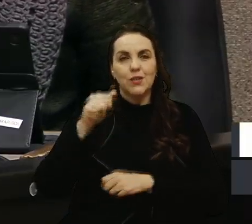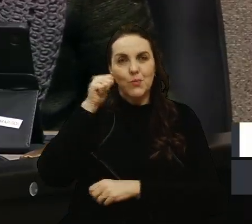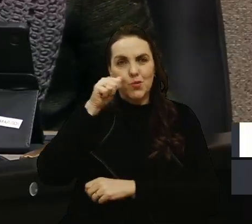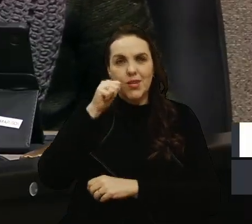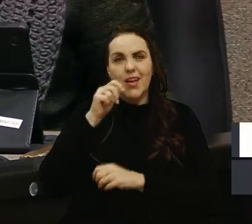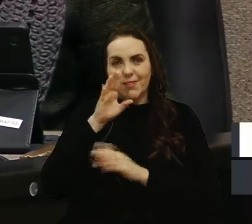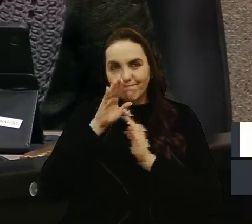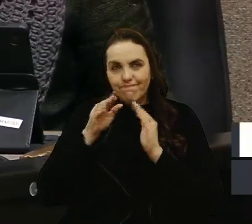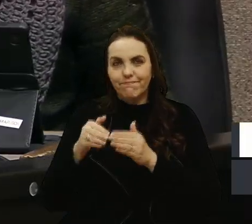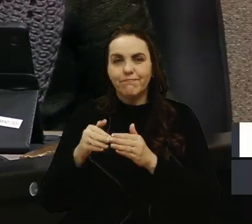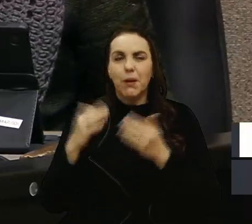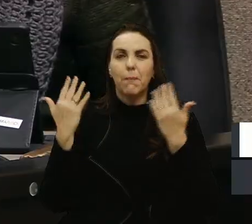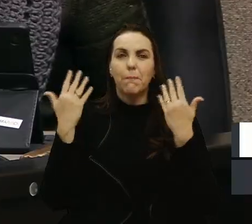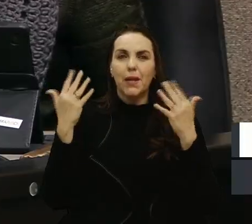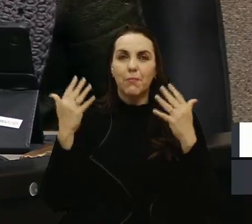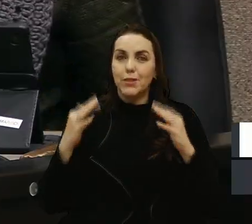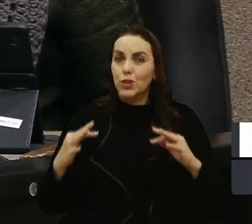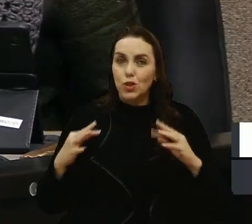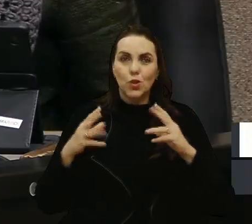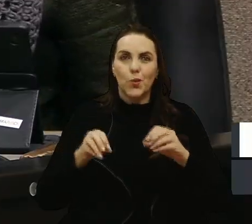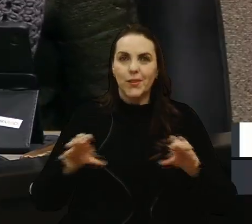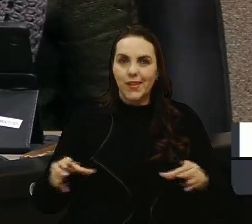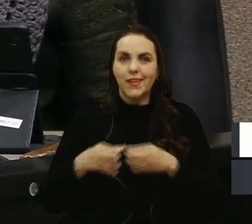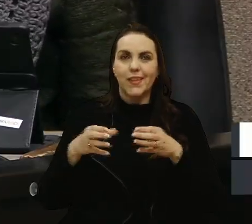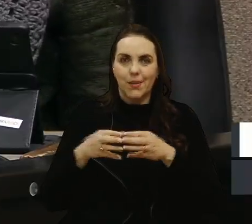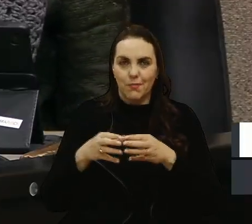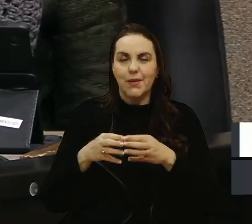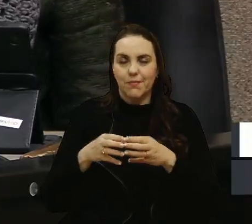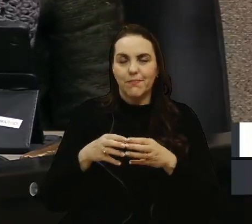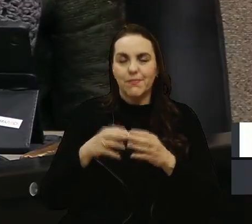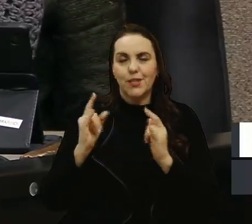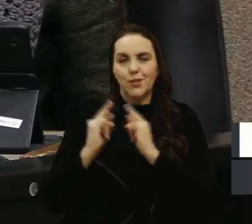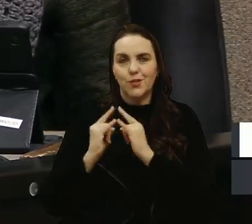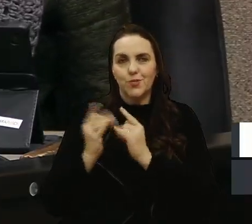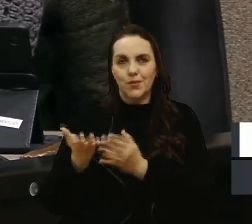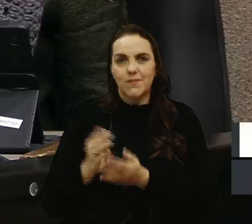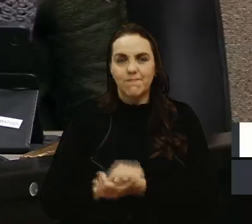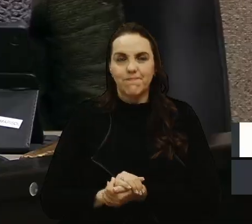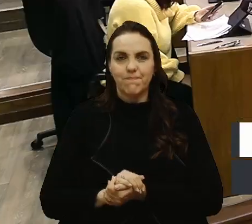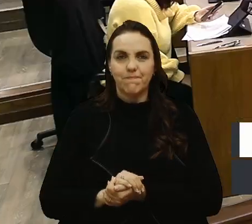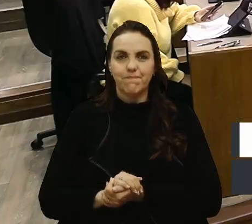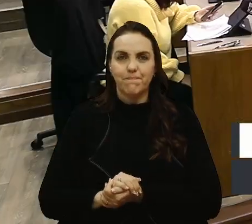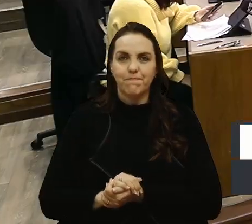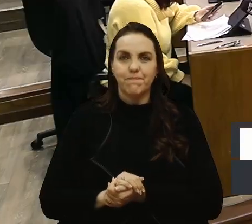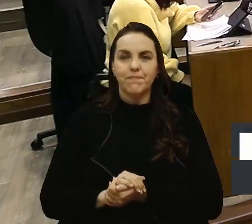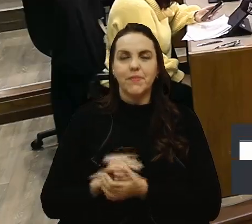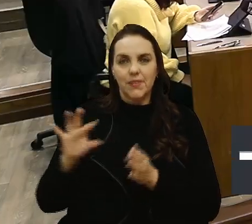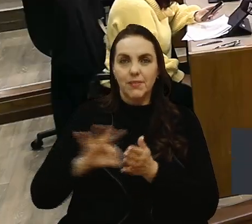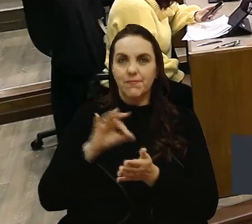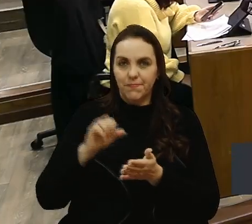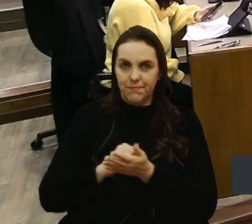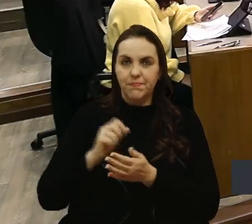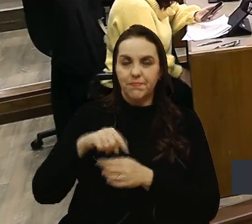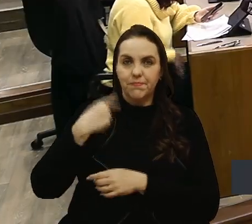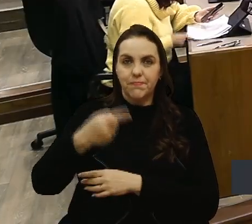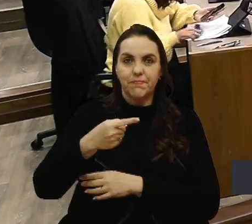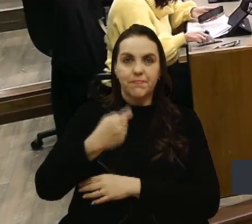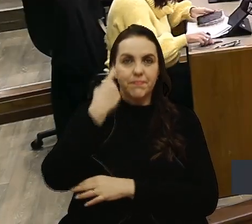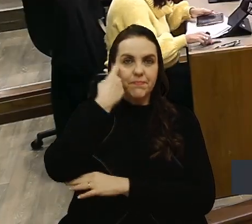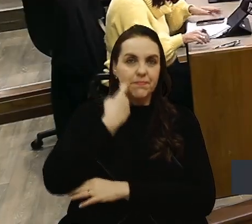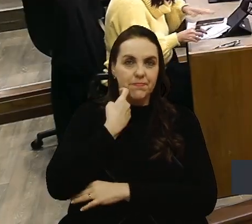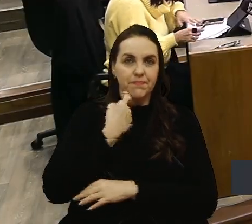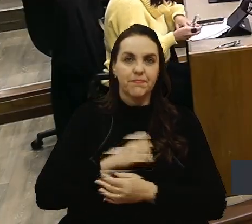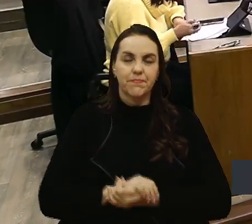parabéns, Janaína e toda a equipe do Instituto Rosa del Leste. Próximo inscrito, vereador Caleb Garbim.